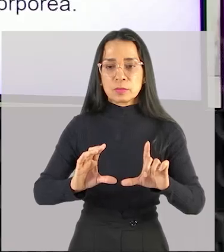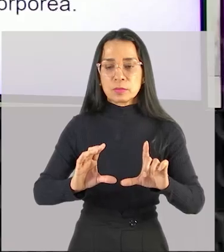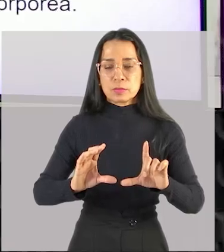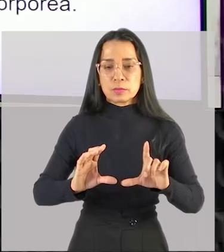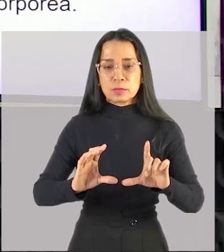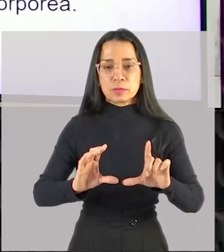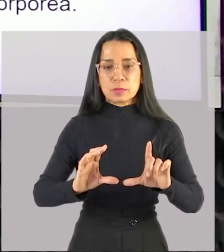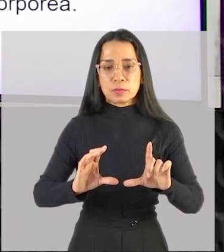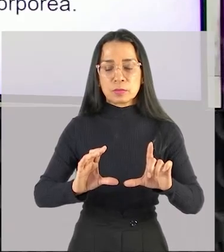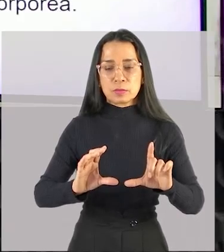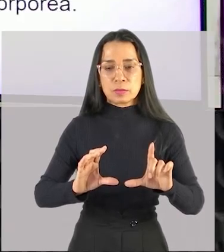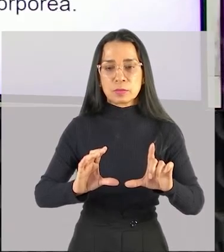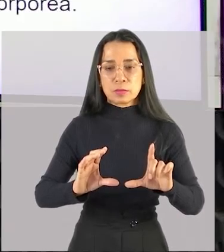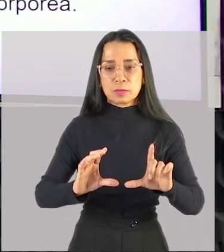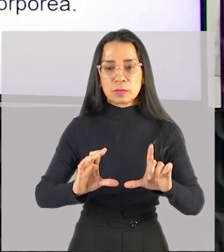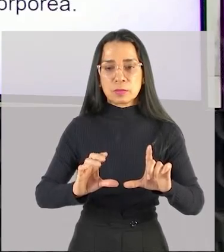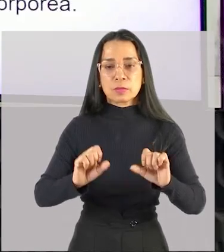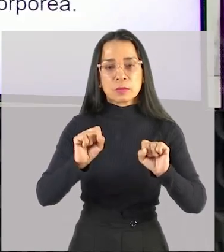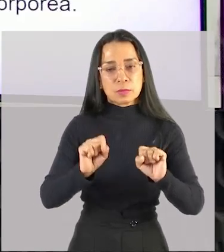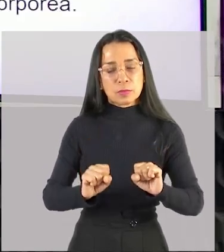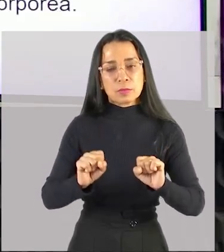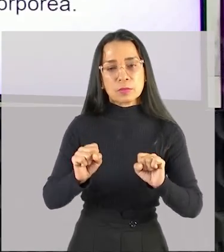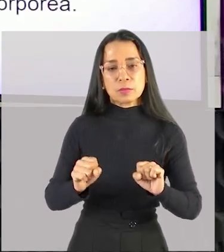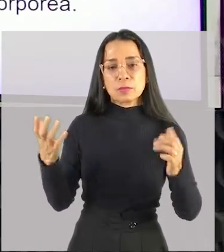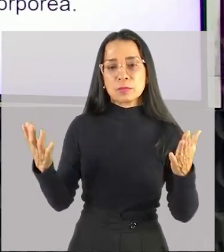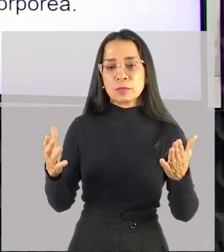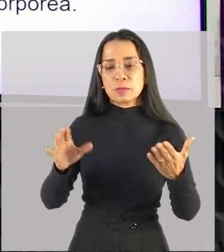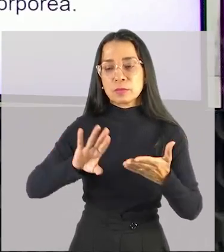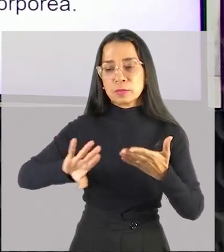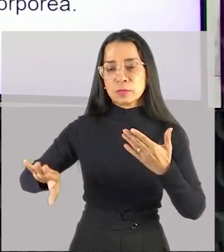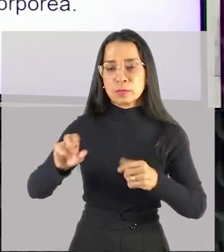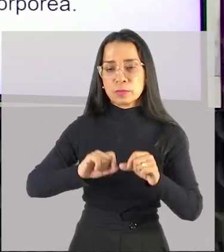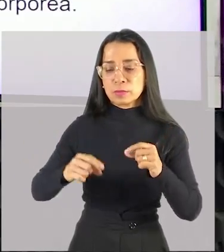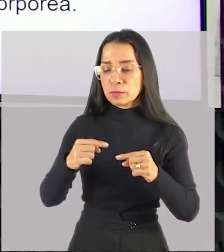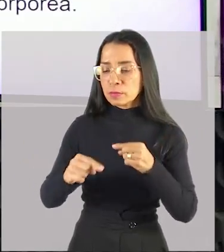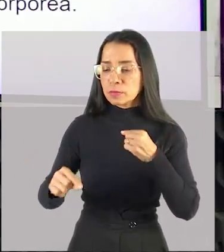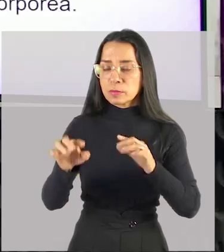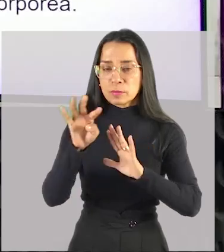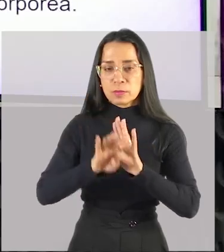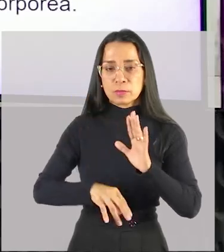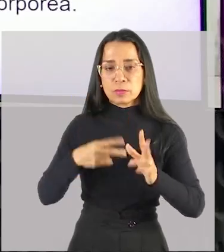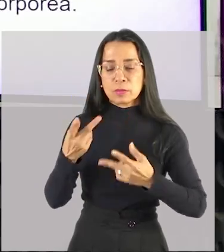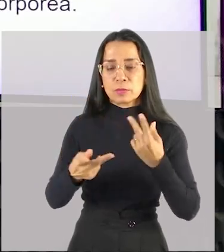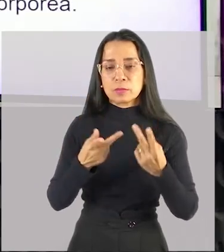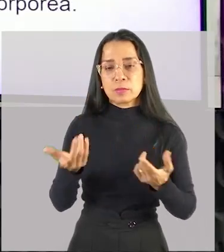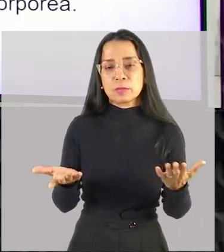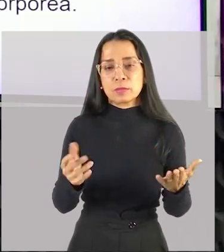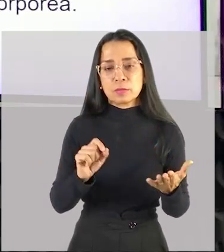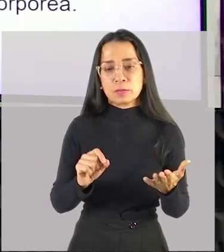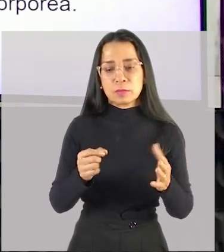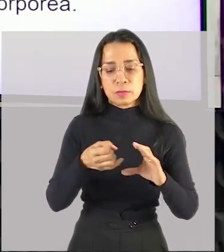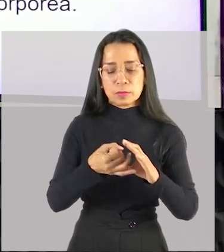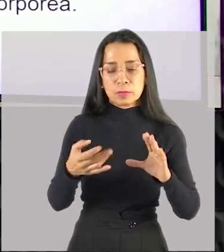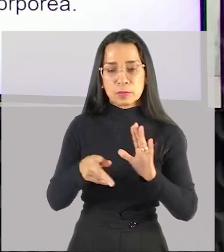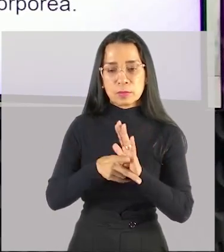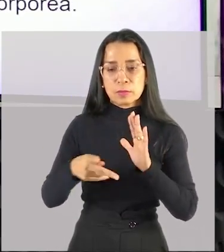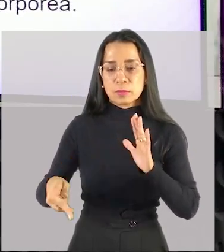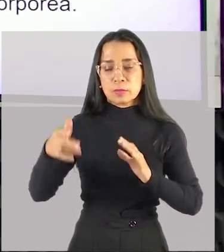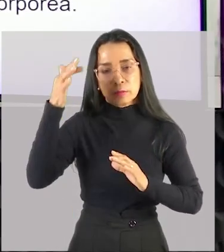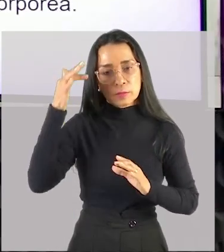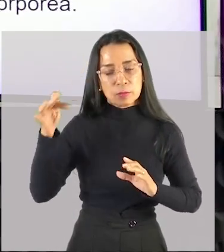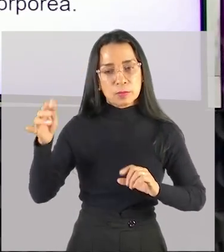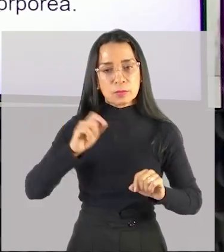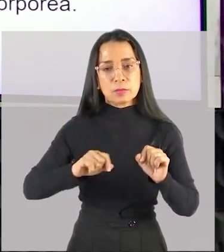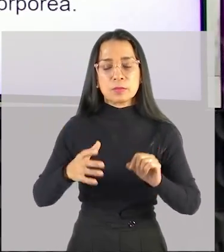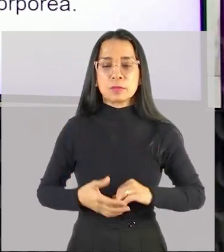laboral, a gente pode descartar também porque não tem nada a ver com o que o texto diz e nem nem é uma característica da